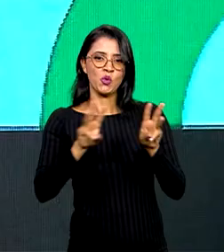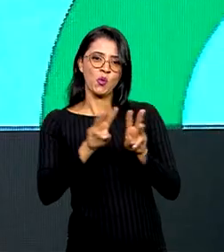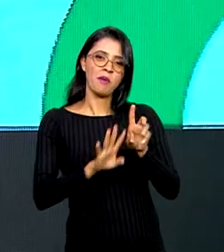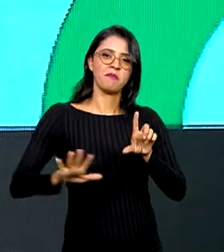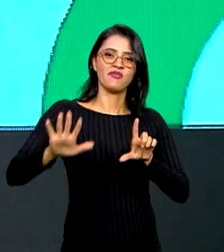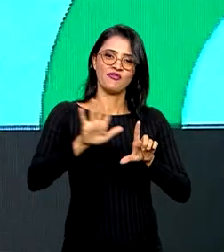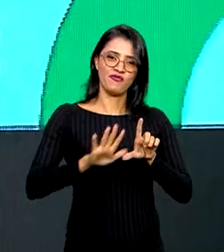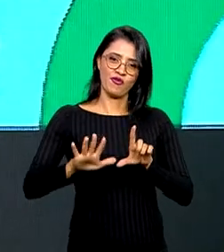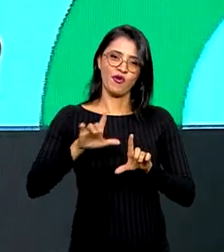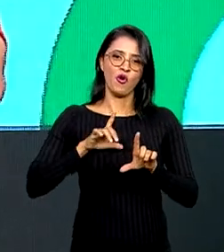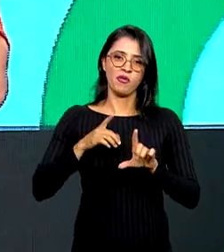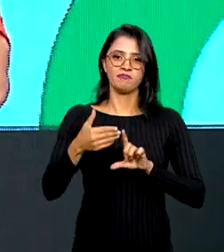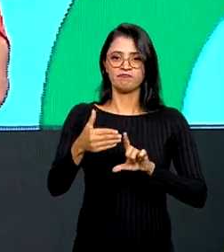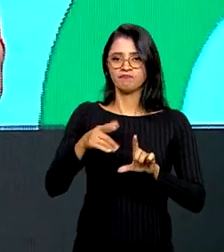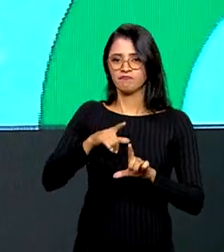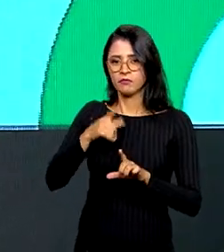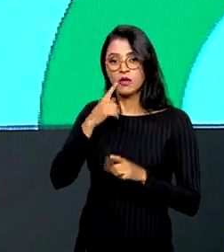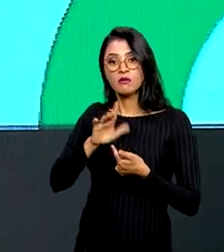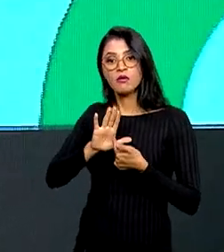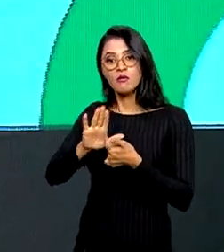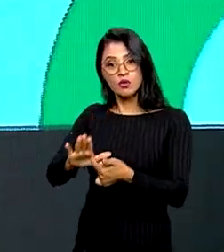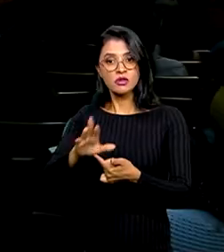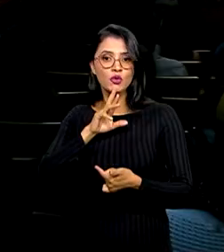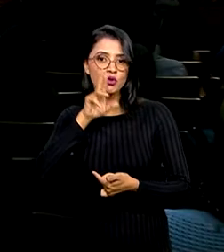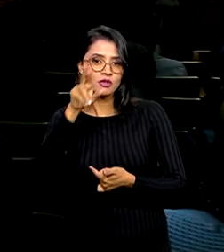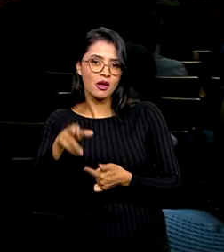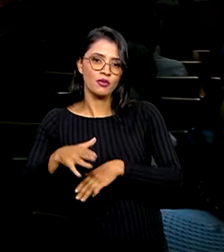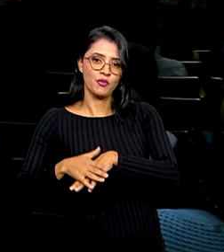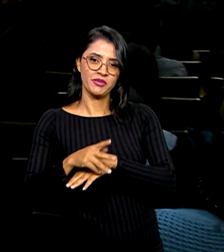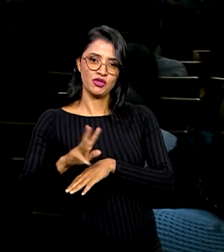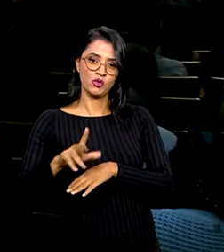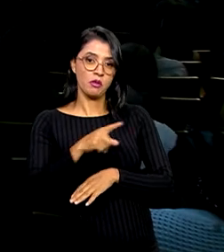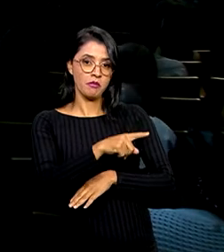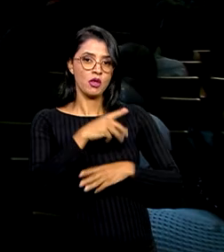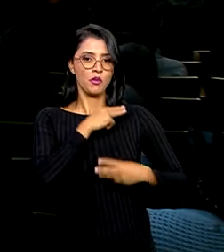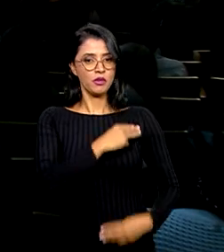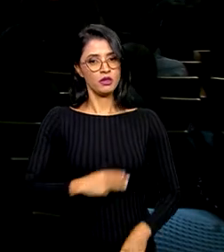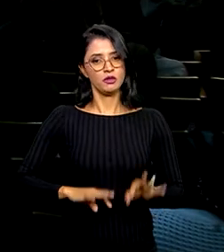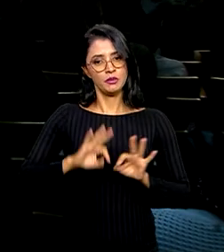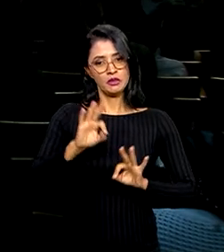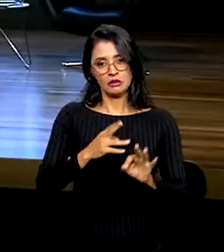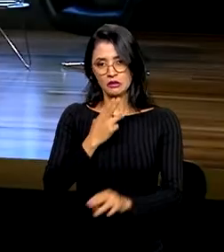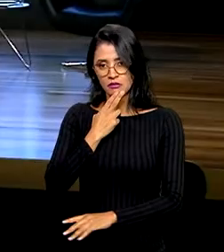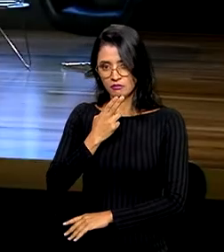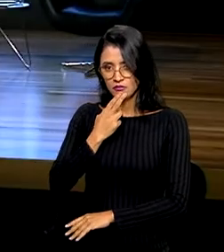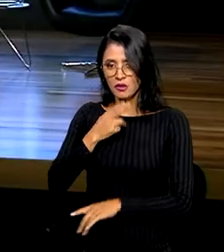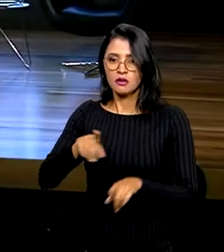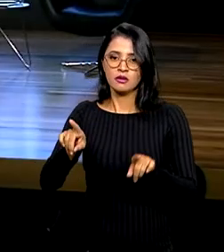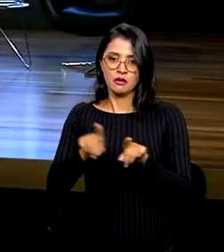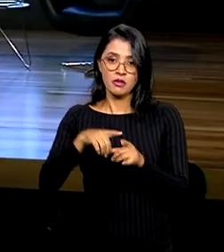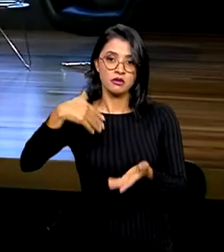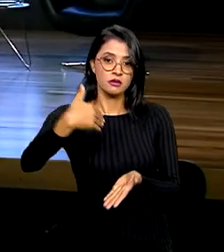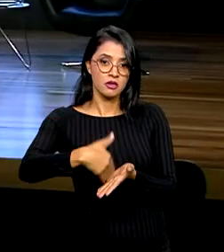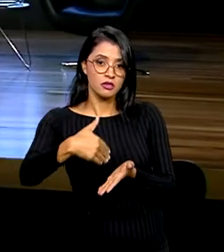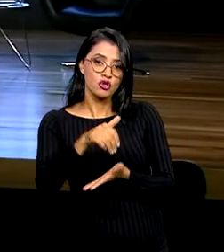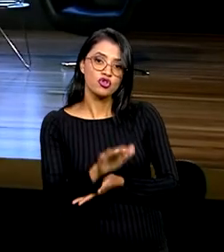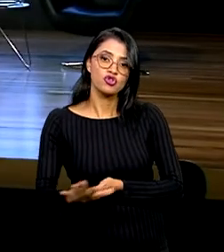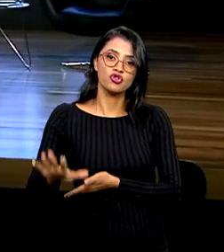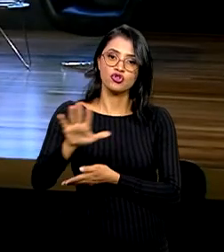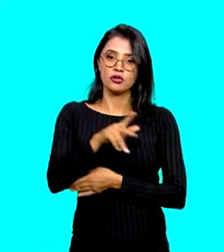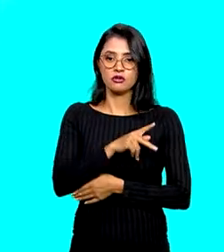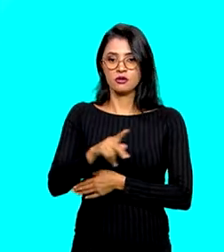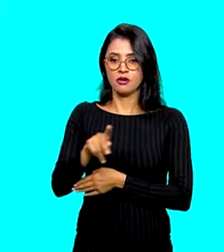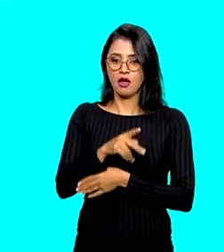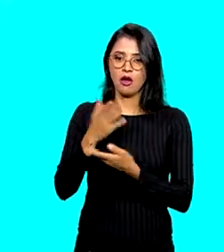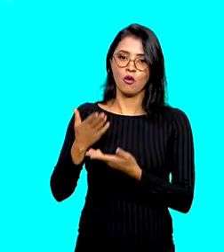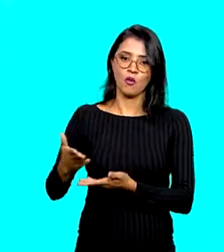digital. O resultado foi apresentado ao presidente Lula pelos ministros do Planejamento, Simone Tebet, e da Secretaria-Geral da Presidência